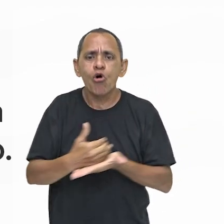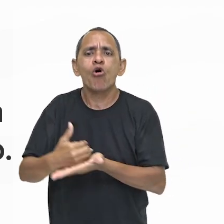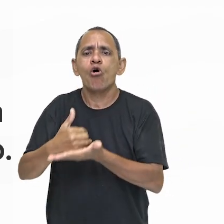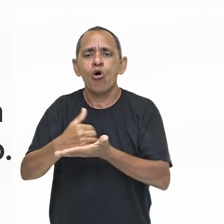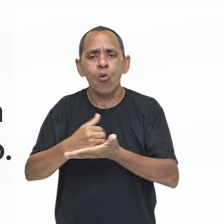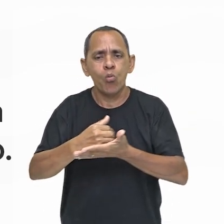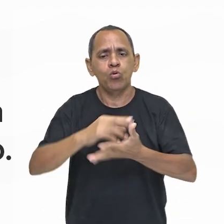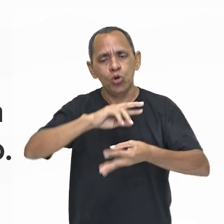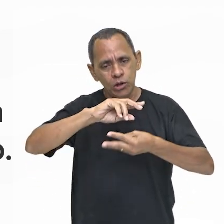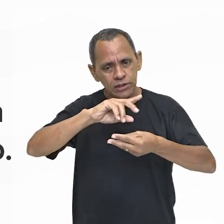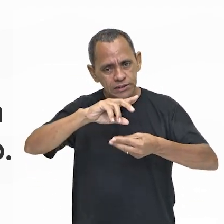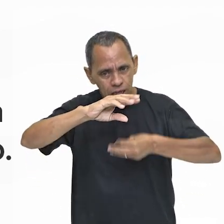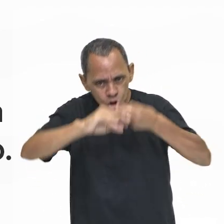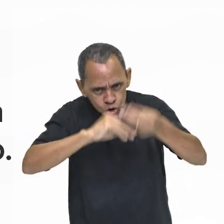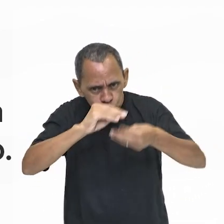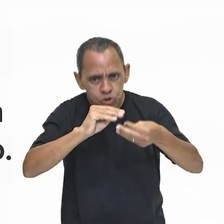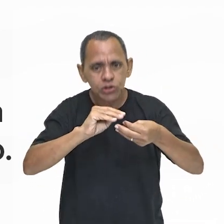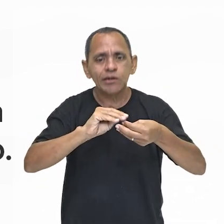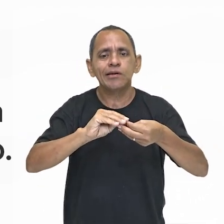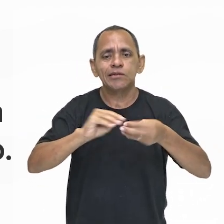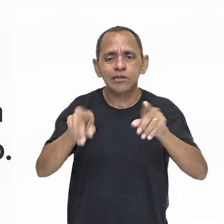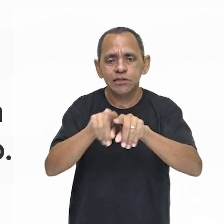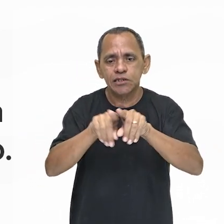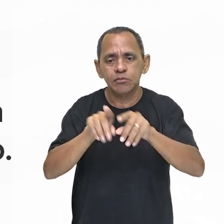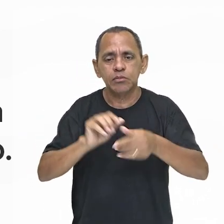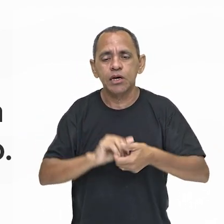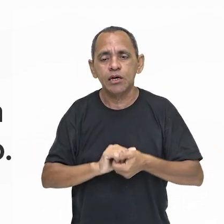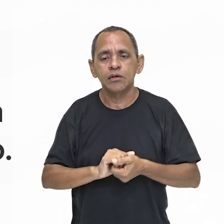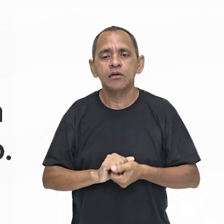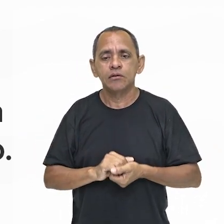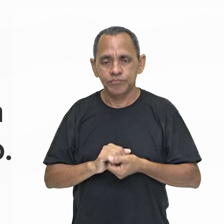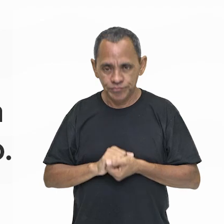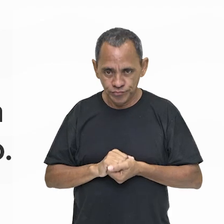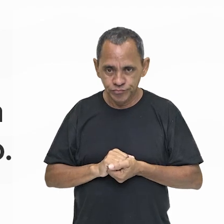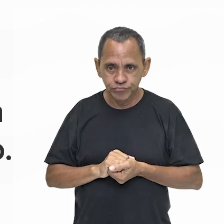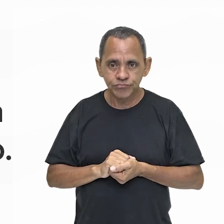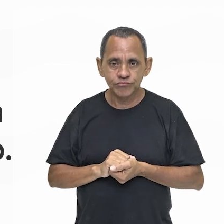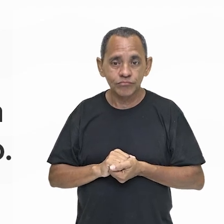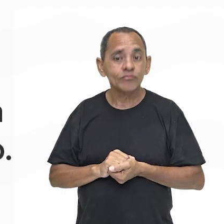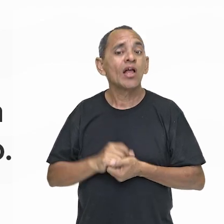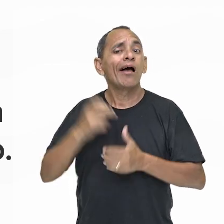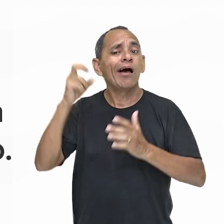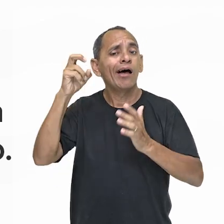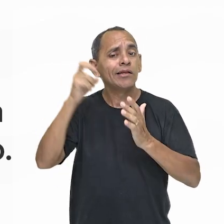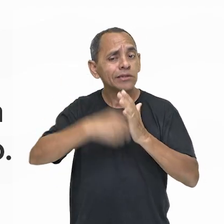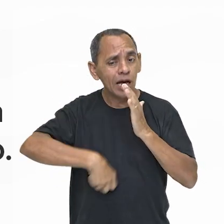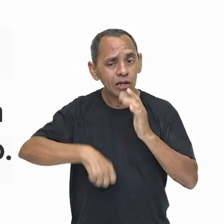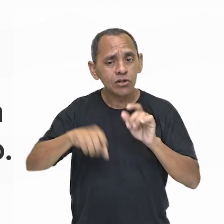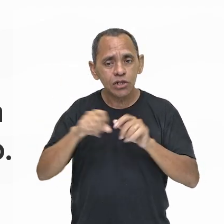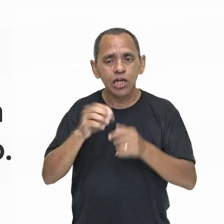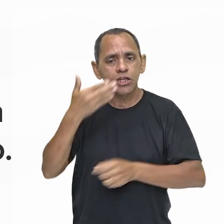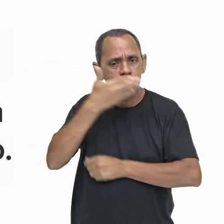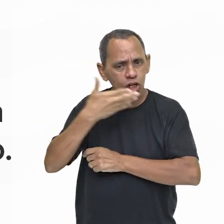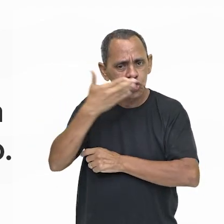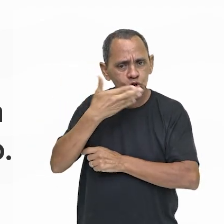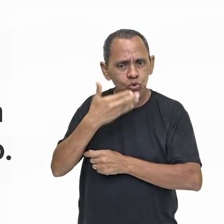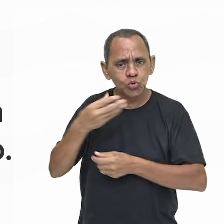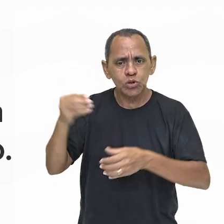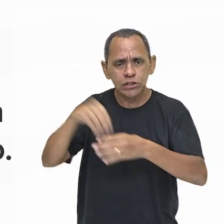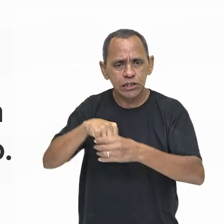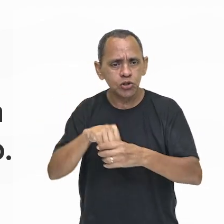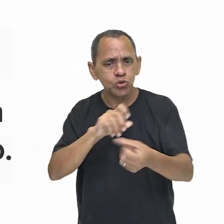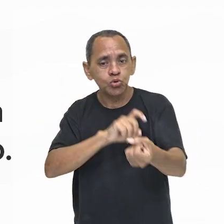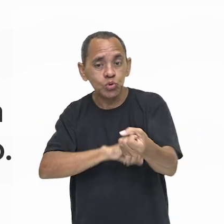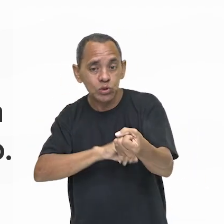está relacionado justamente a essa parte também, ó, alta taxa de açúcar no sangue, chamado de